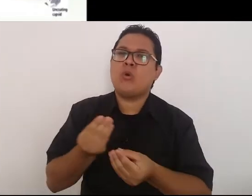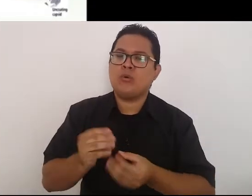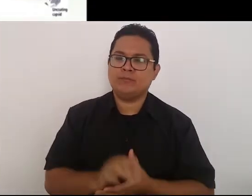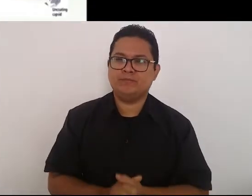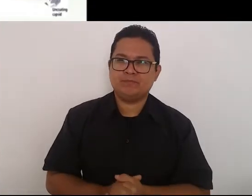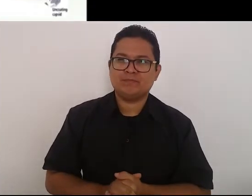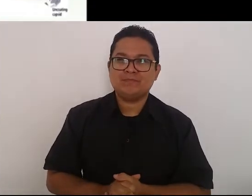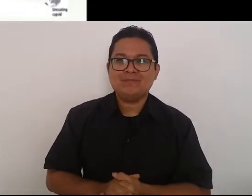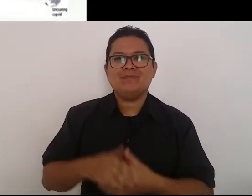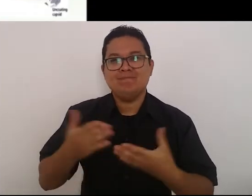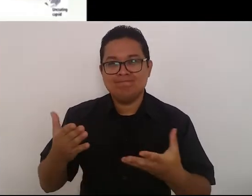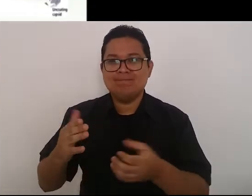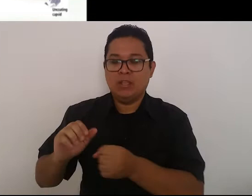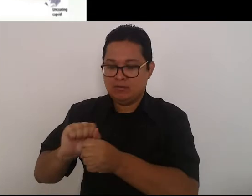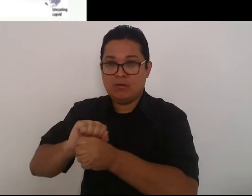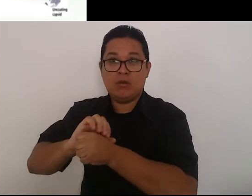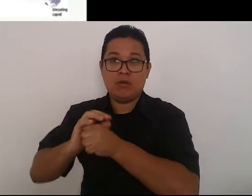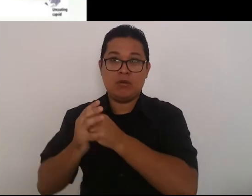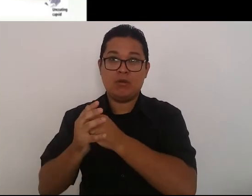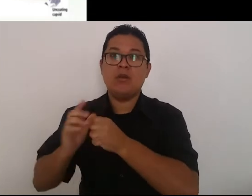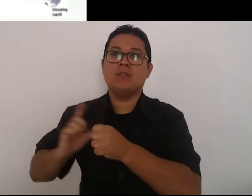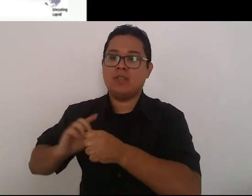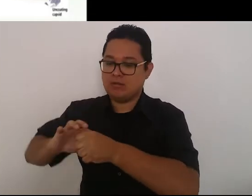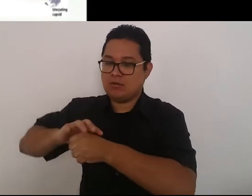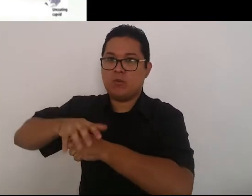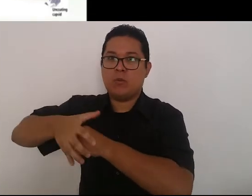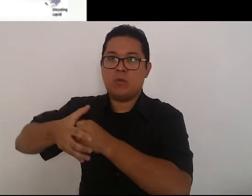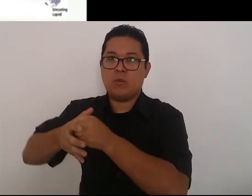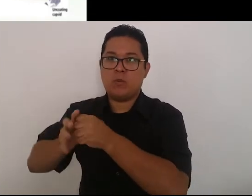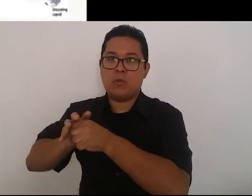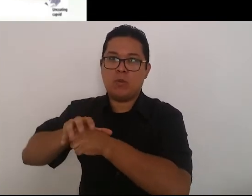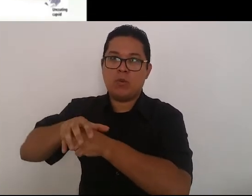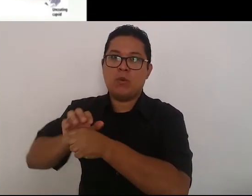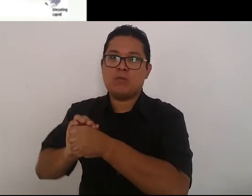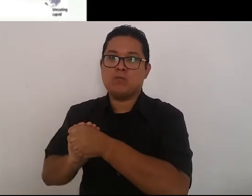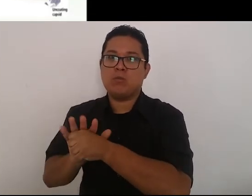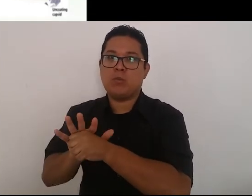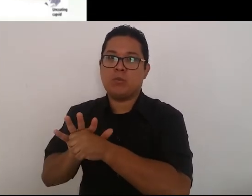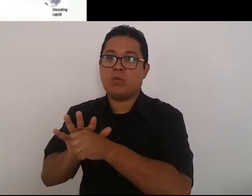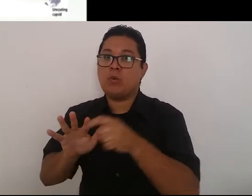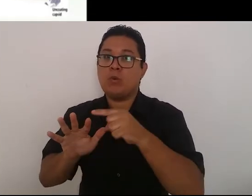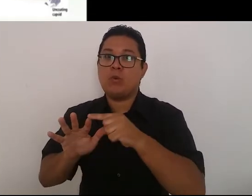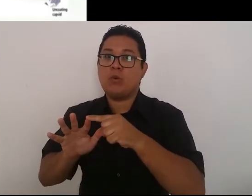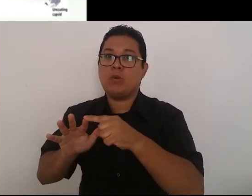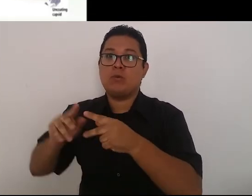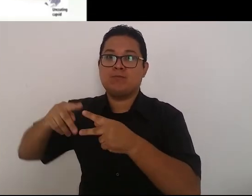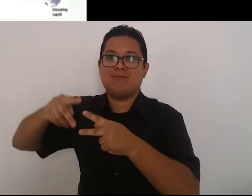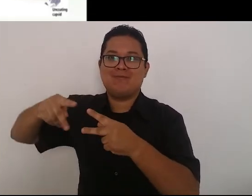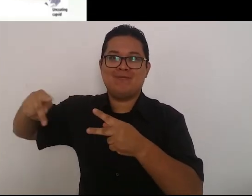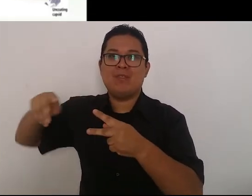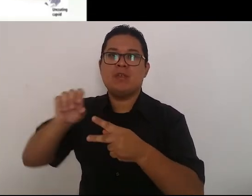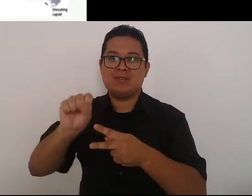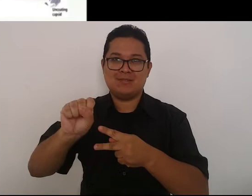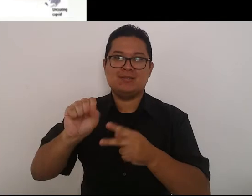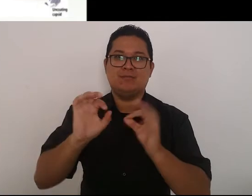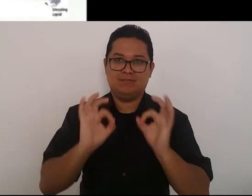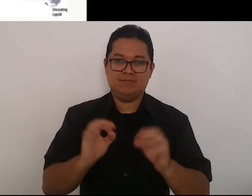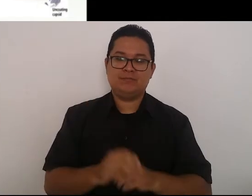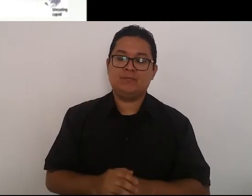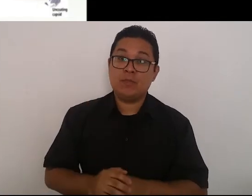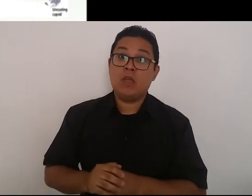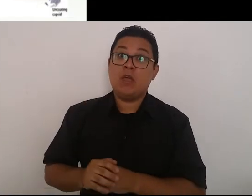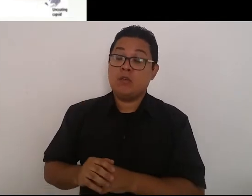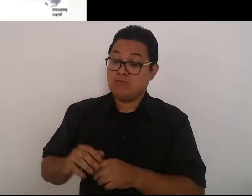Essa proteína S, ela é um receptor tá? Que encaixa